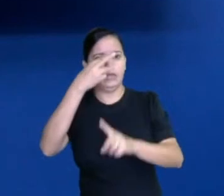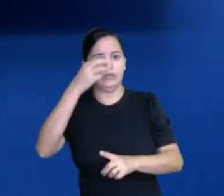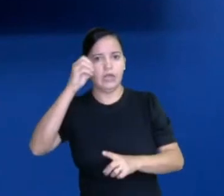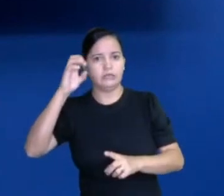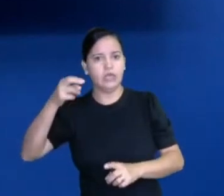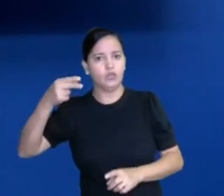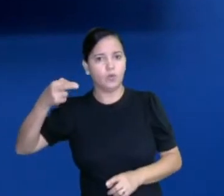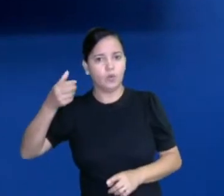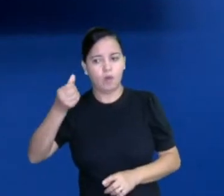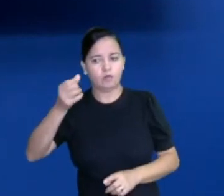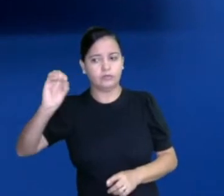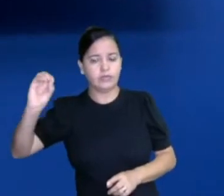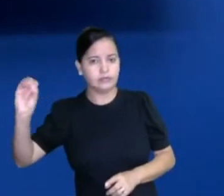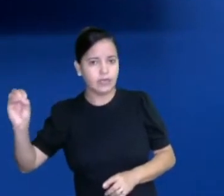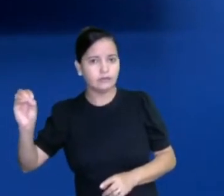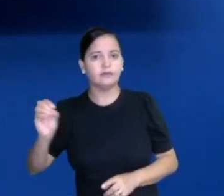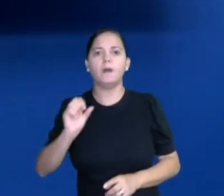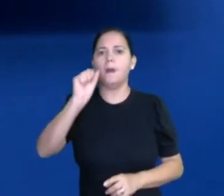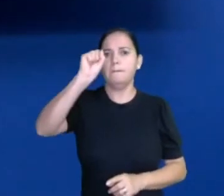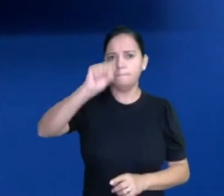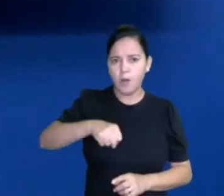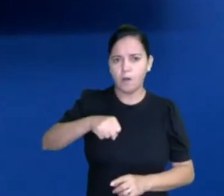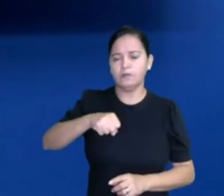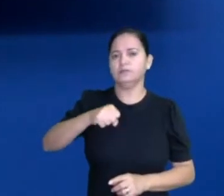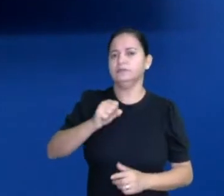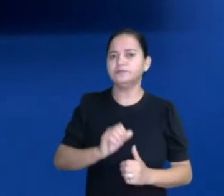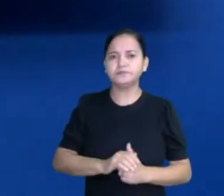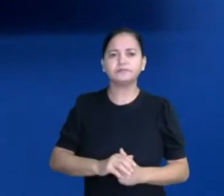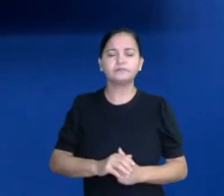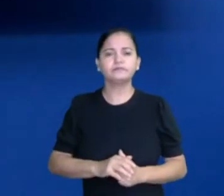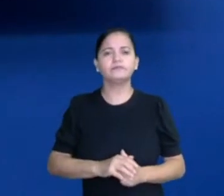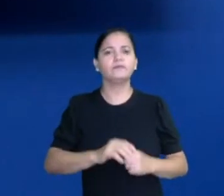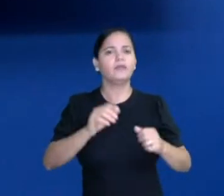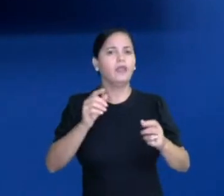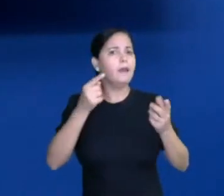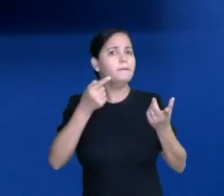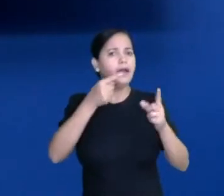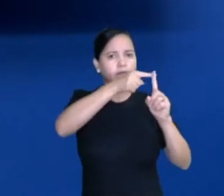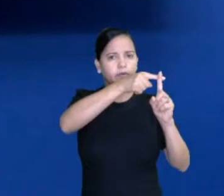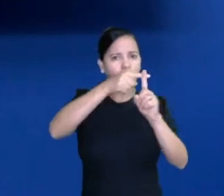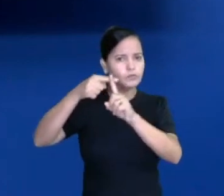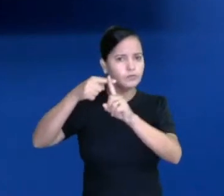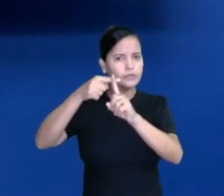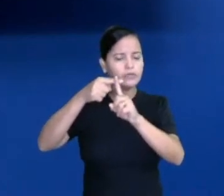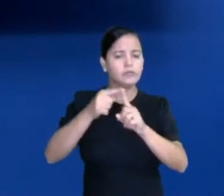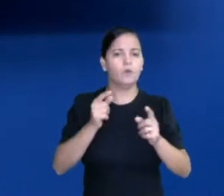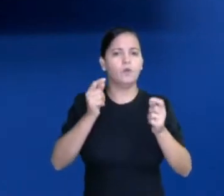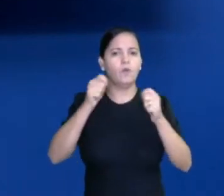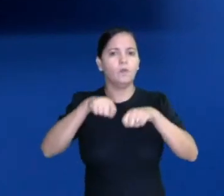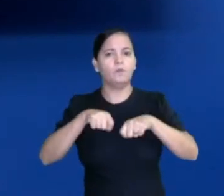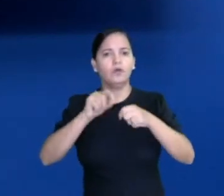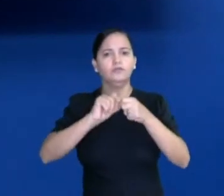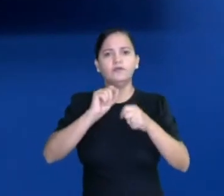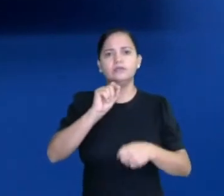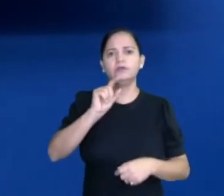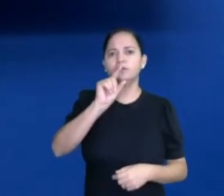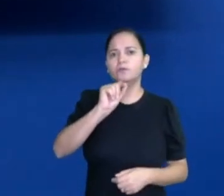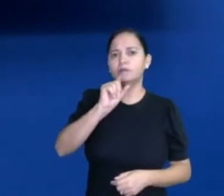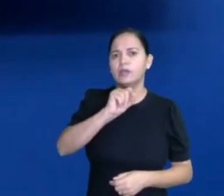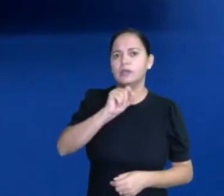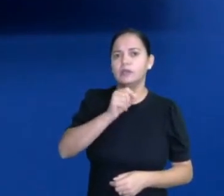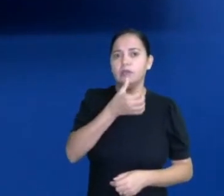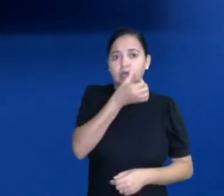a ideia aditiva aqui. Mas é dentro da ideia associada à subtração. Porque eu posso fazer o quê?